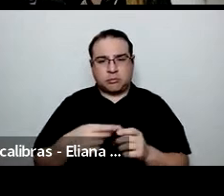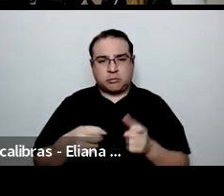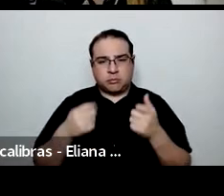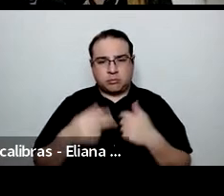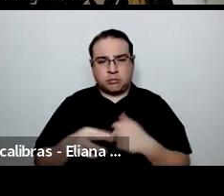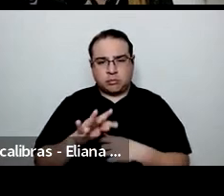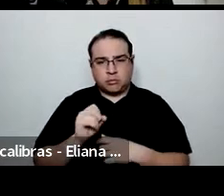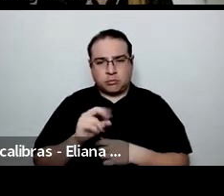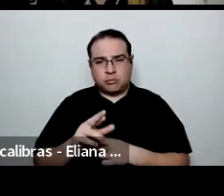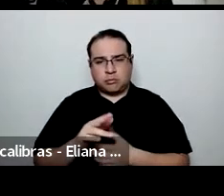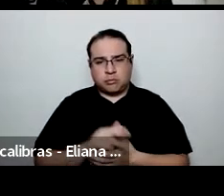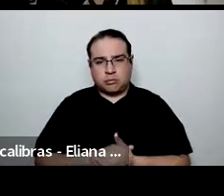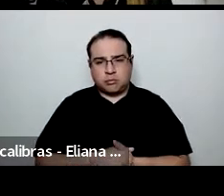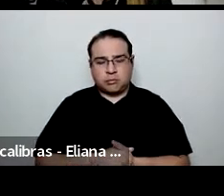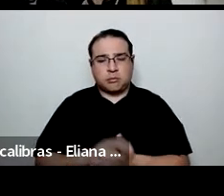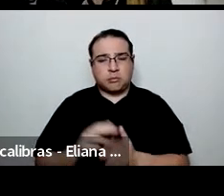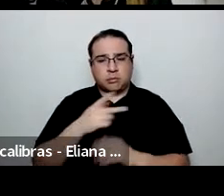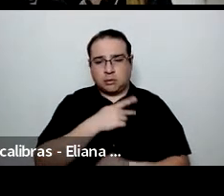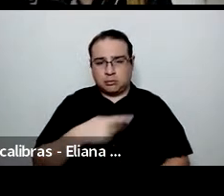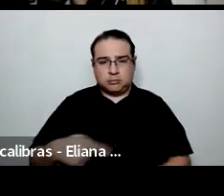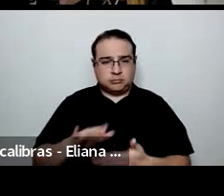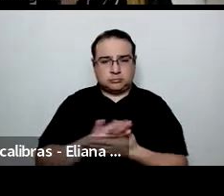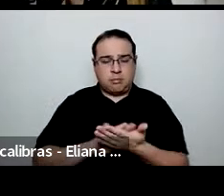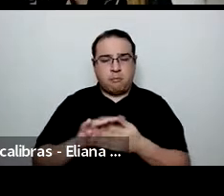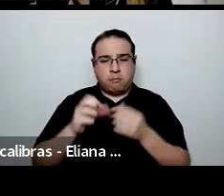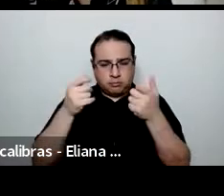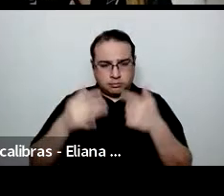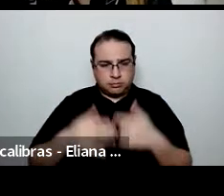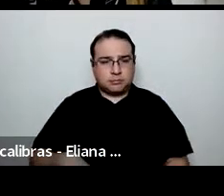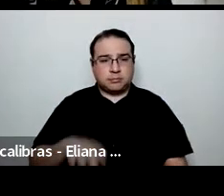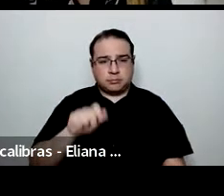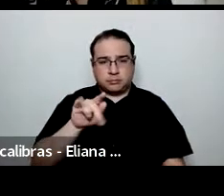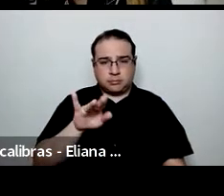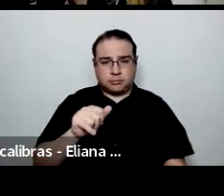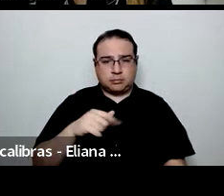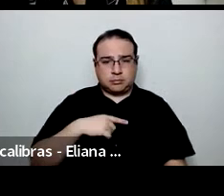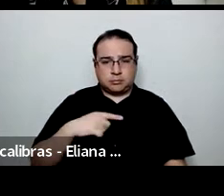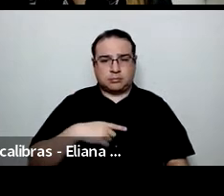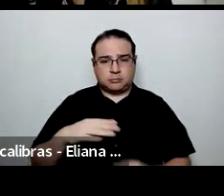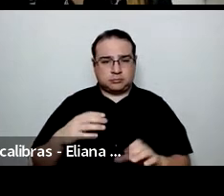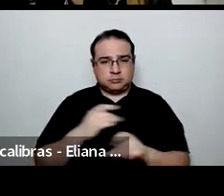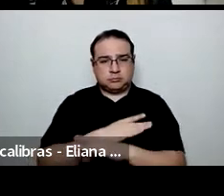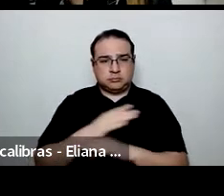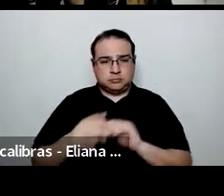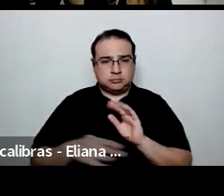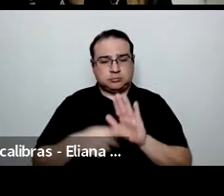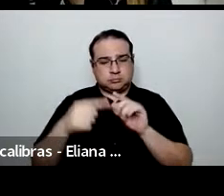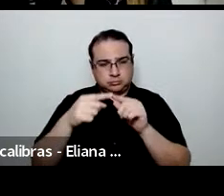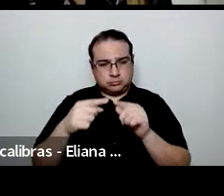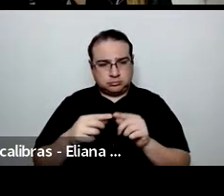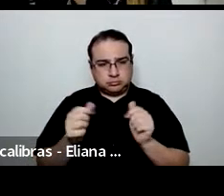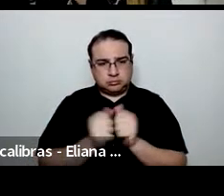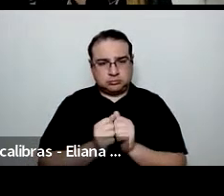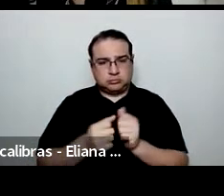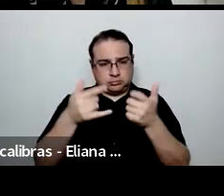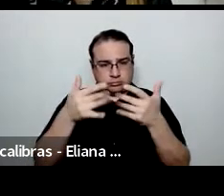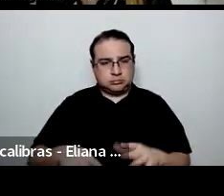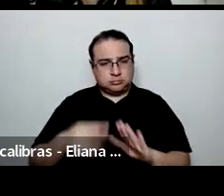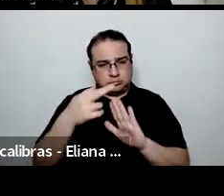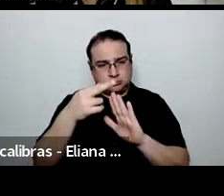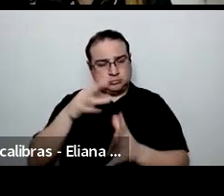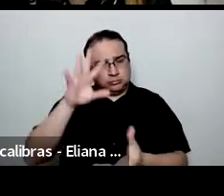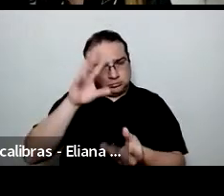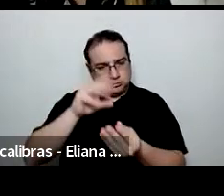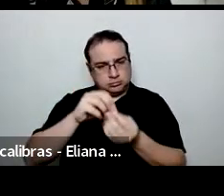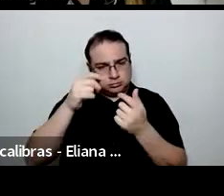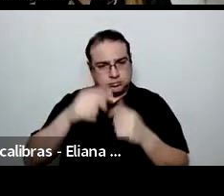senhor' relator o presidente não obstante se trate de agir mas os fatos não são complexos que eu vou tomar apregoamento com um relatório do